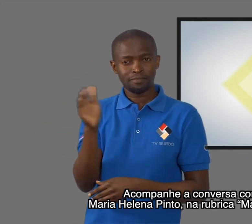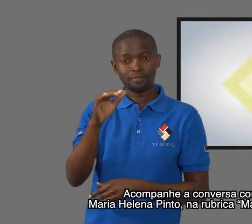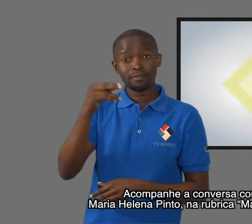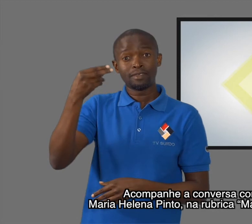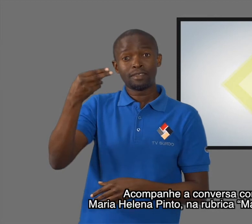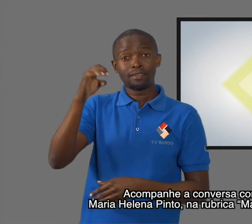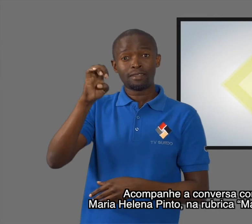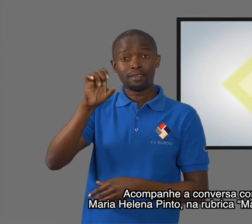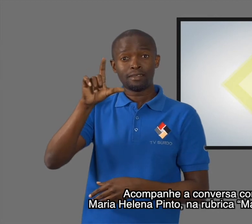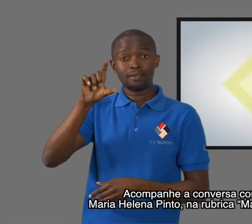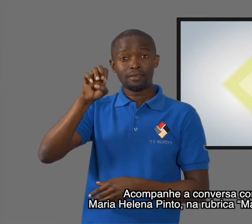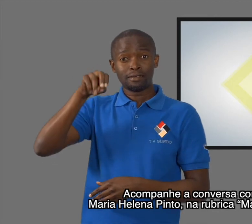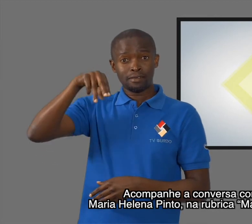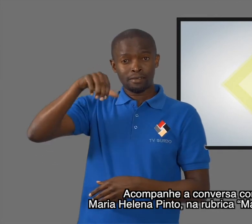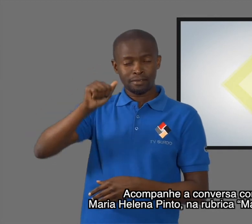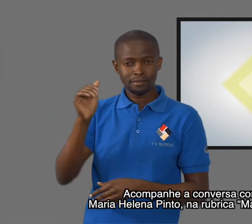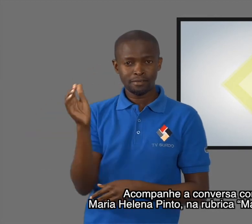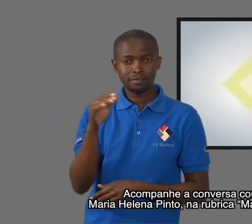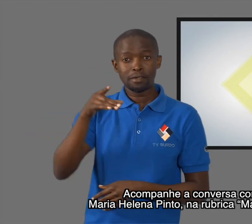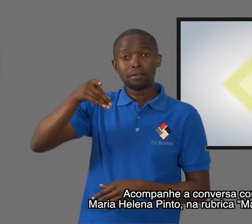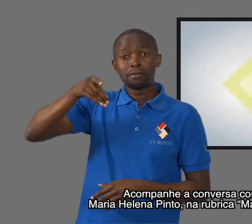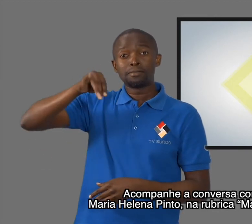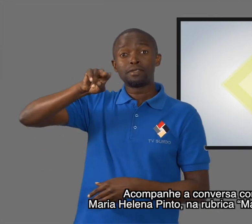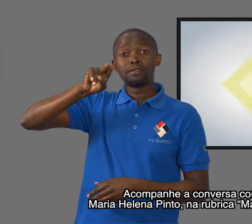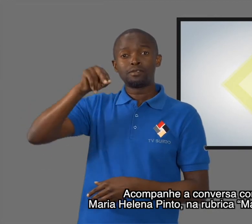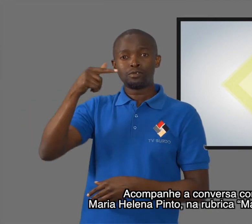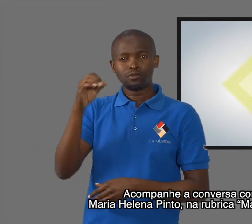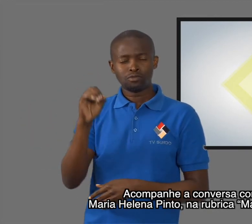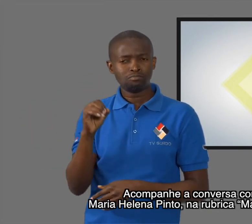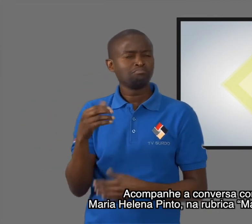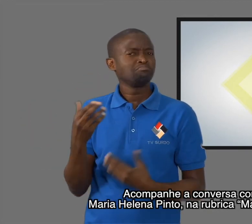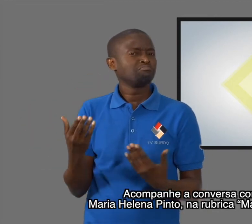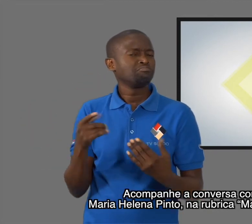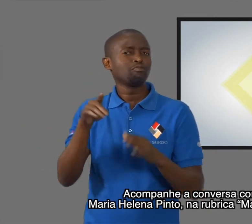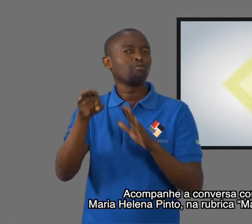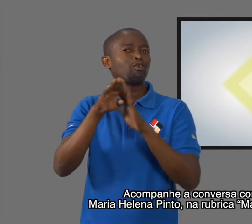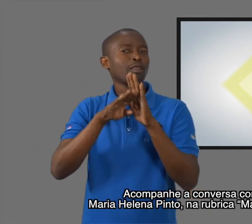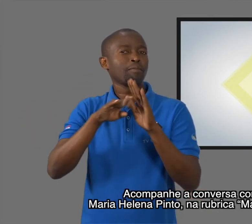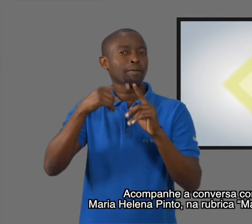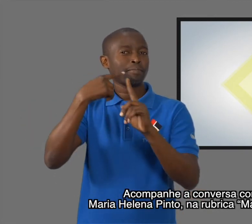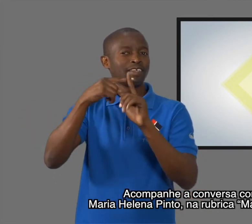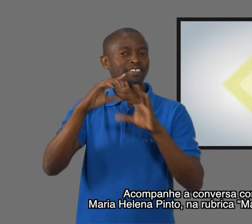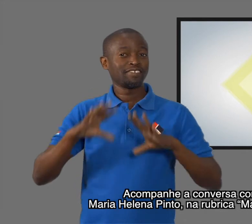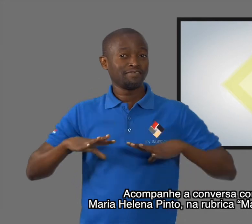Helena Pinto na rubrica Mais Vida.